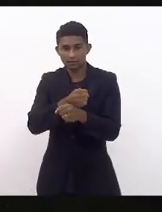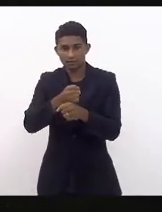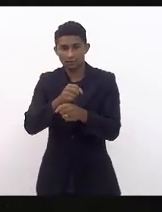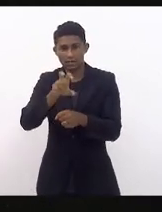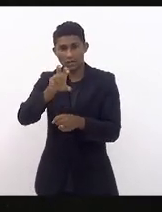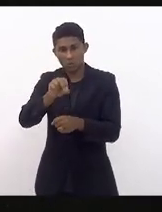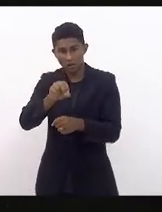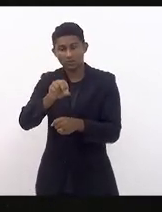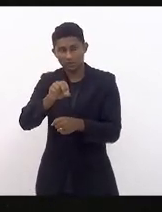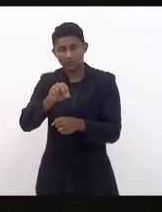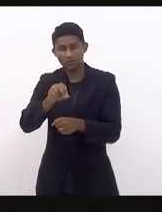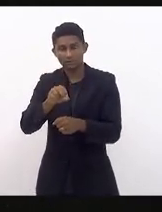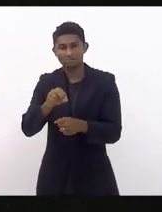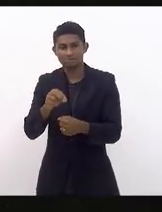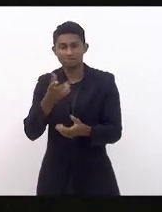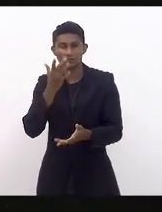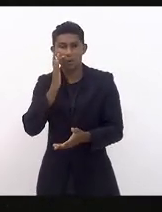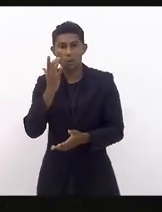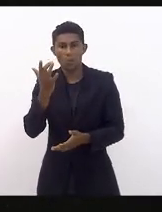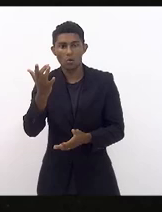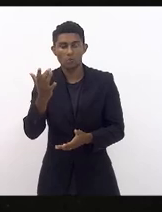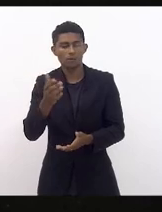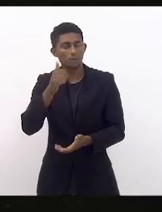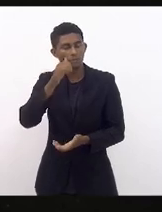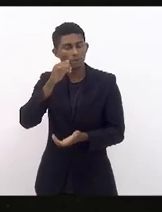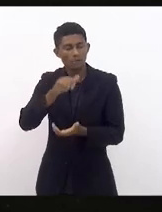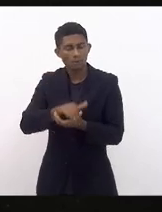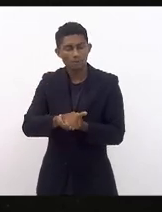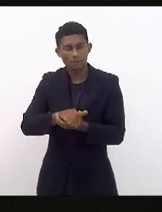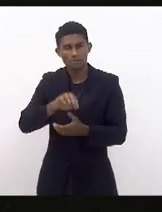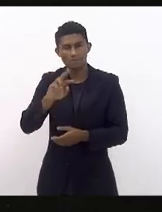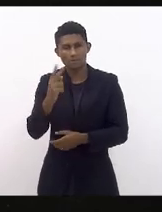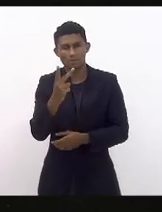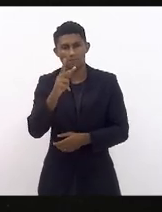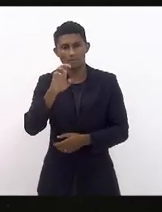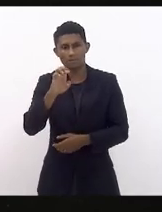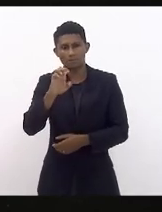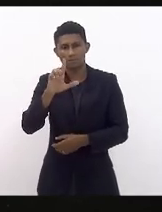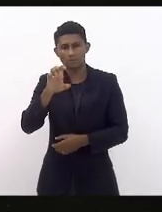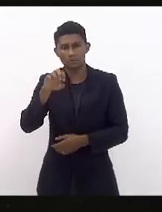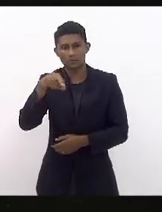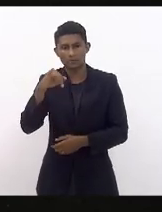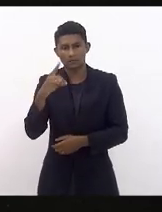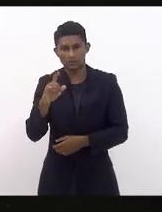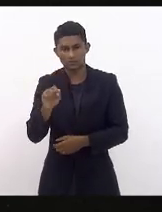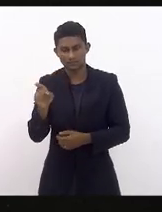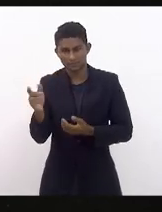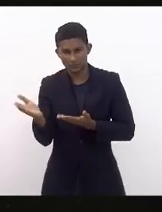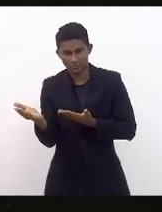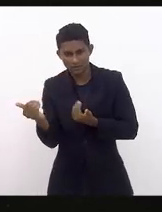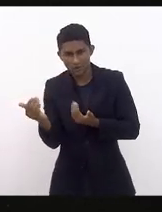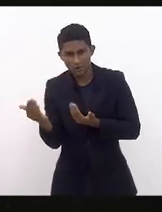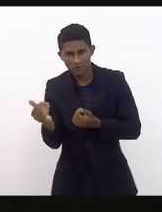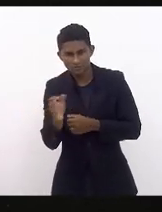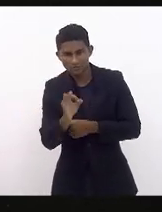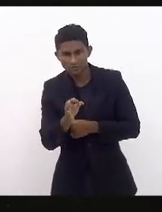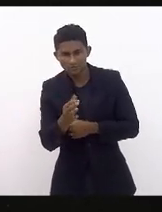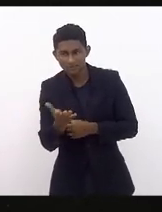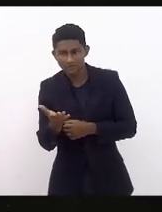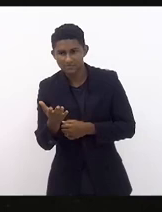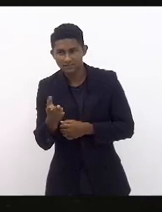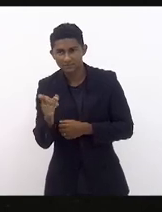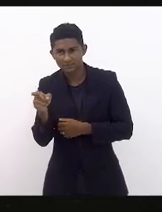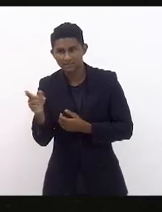querida esposa Helenilda, que está jovem, não é? Não sei se quebrou aqui o protocolo,